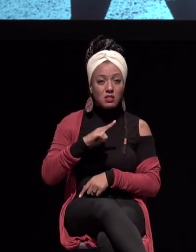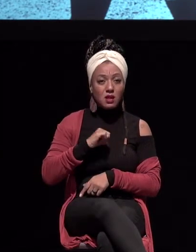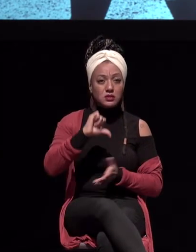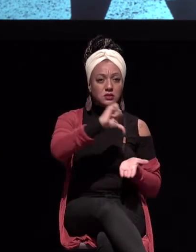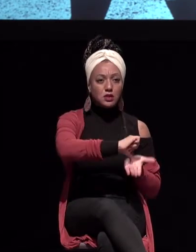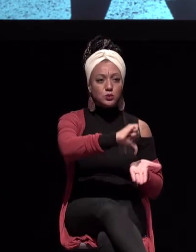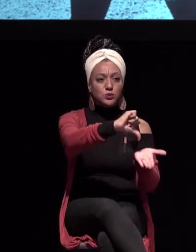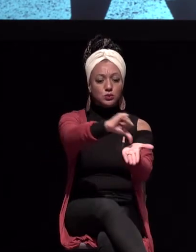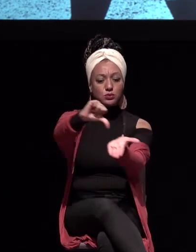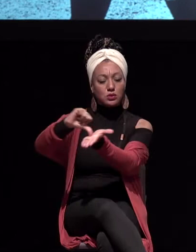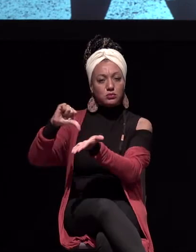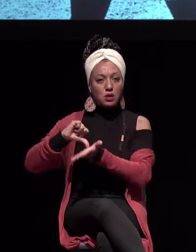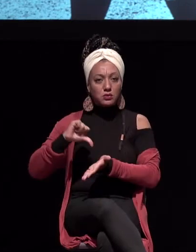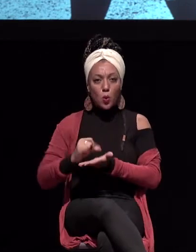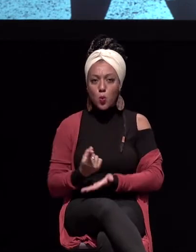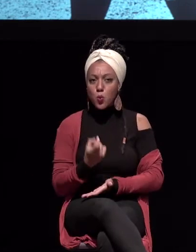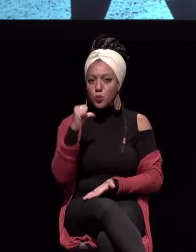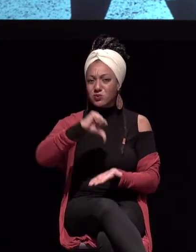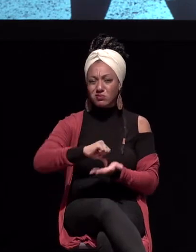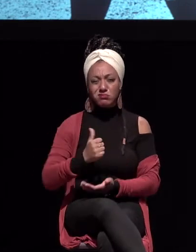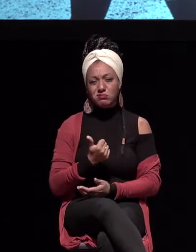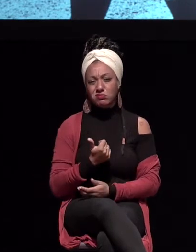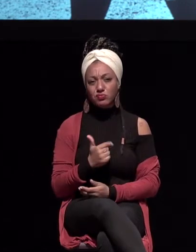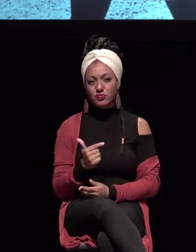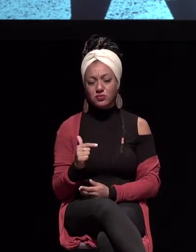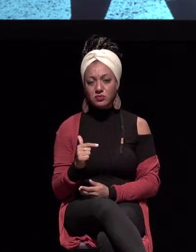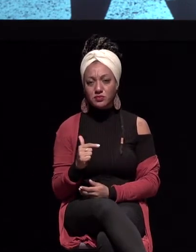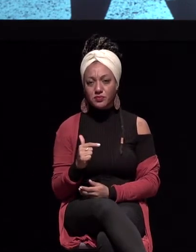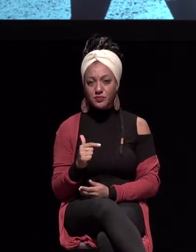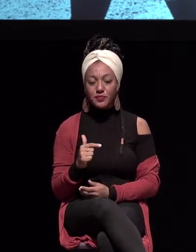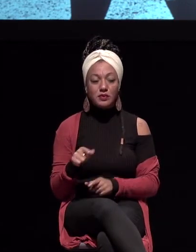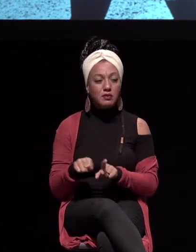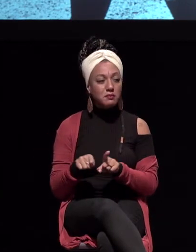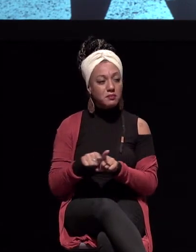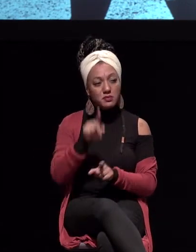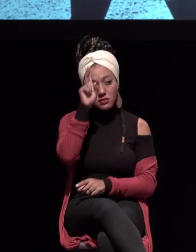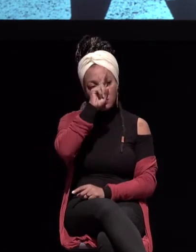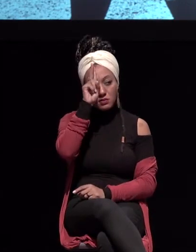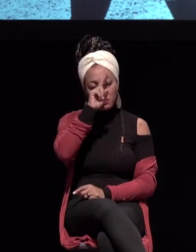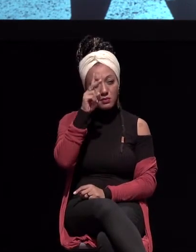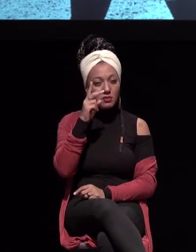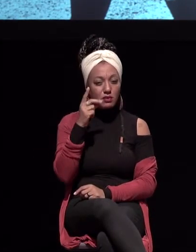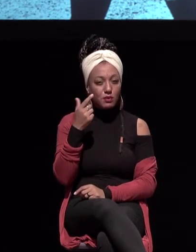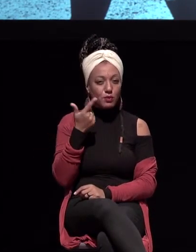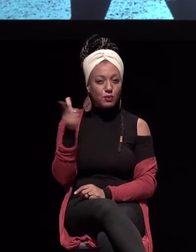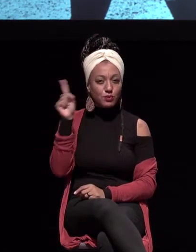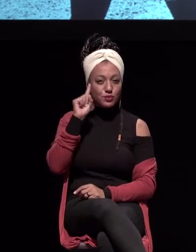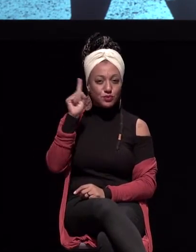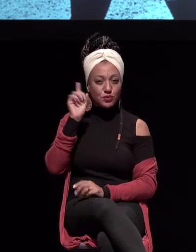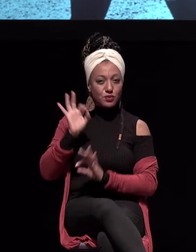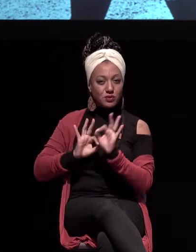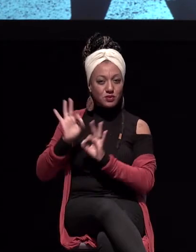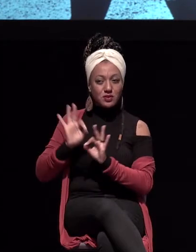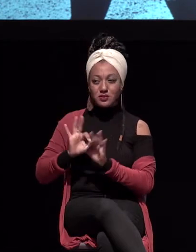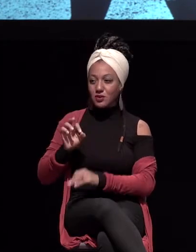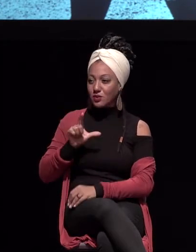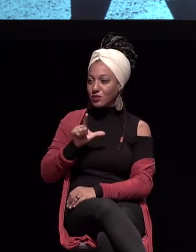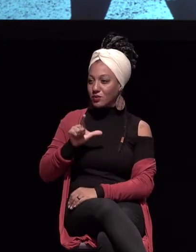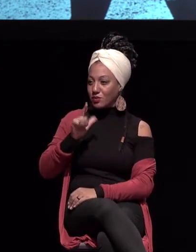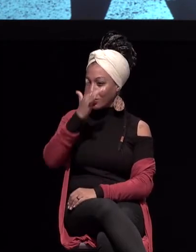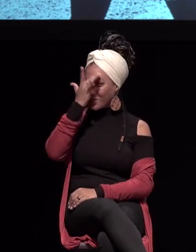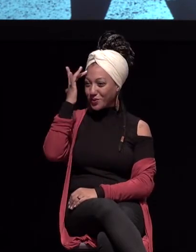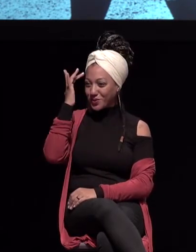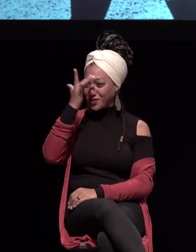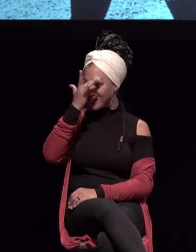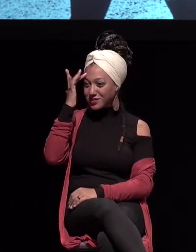pensar num outro encontro que tivemos aqui com a organização do Lucas, que foi